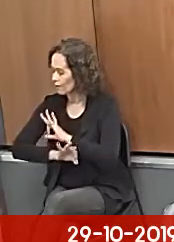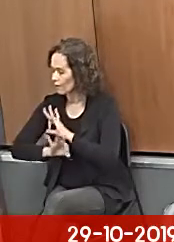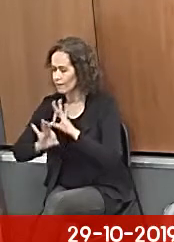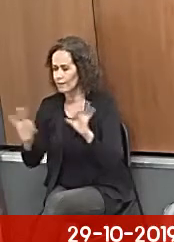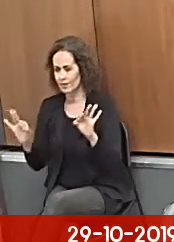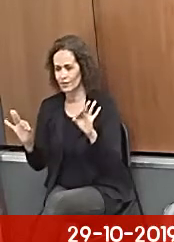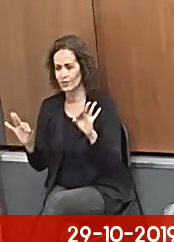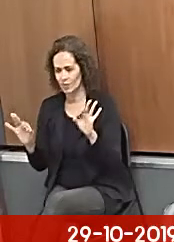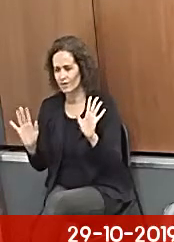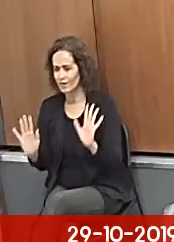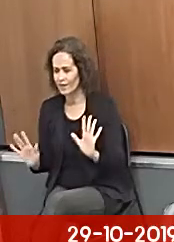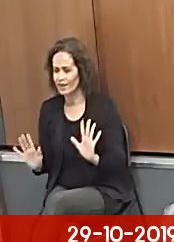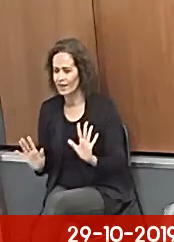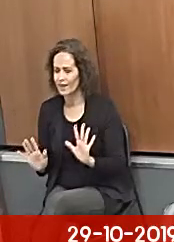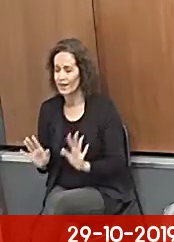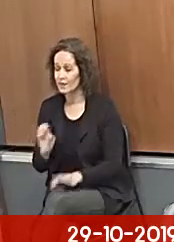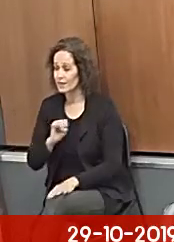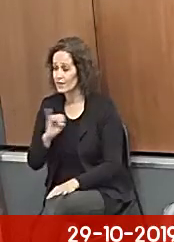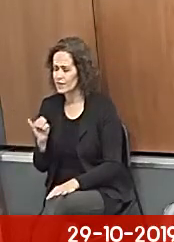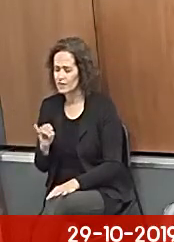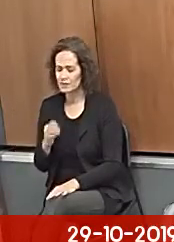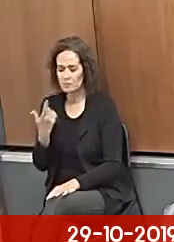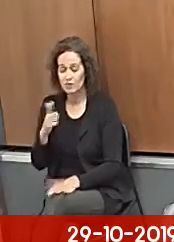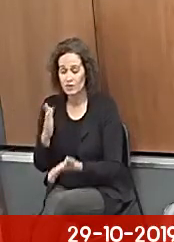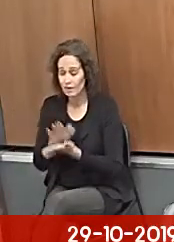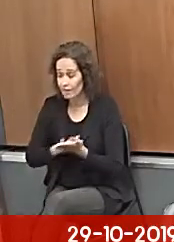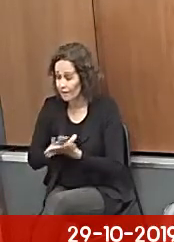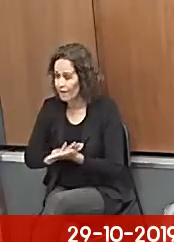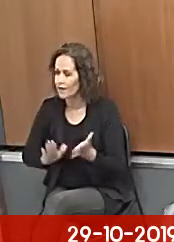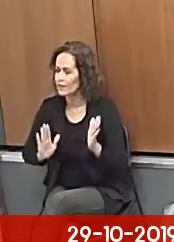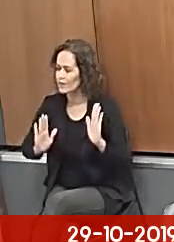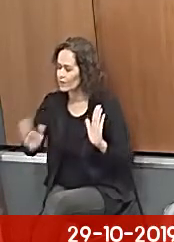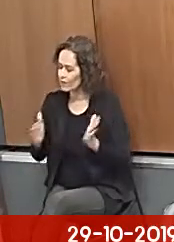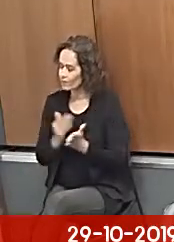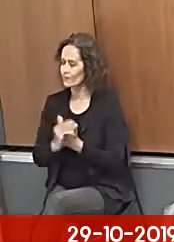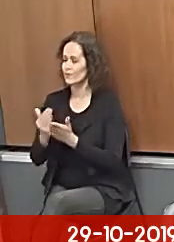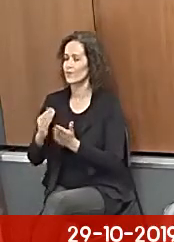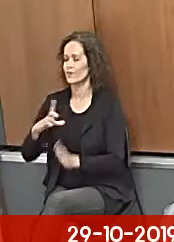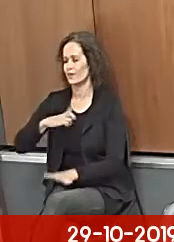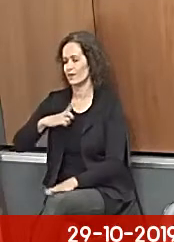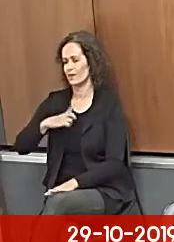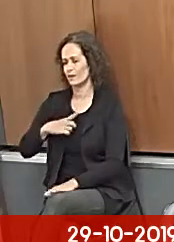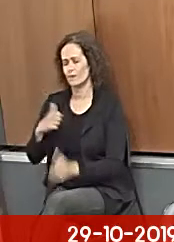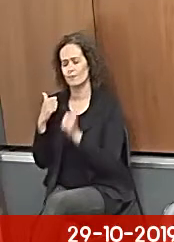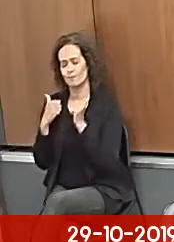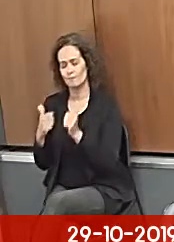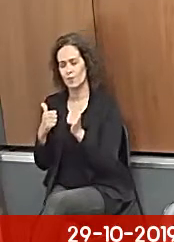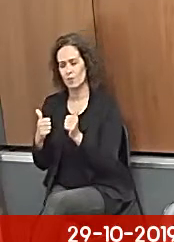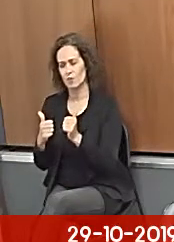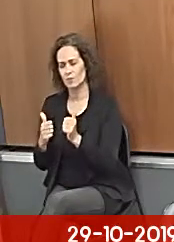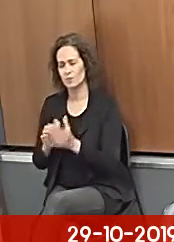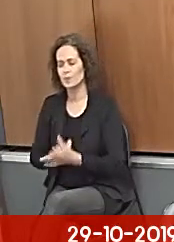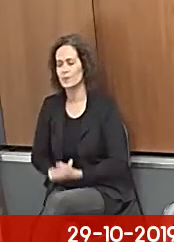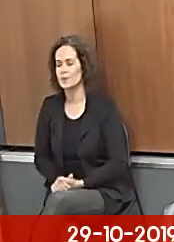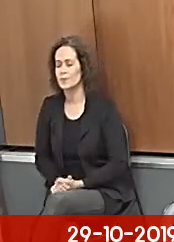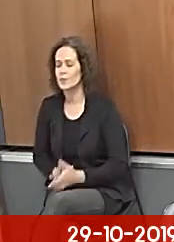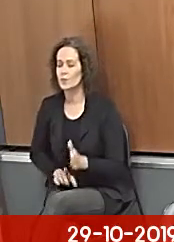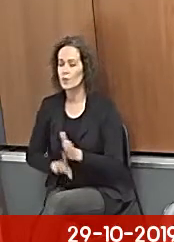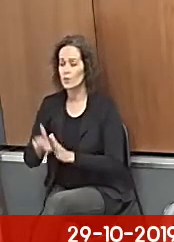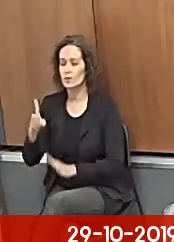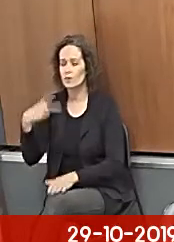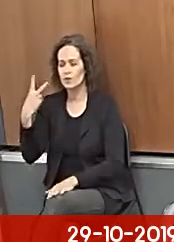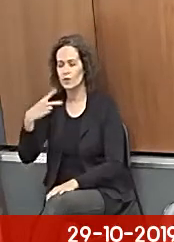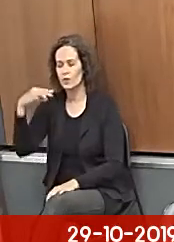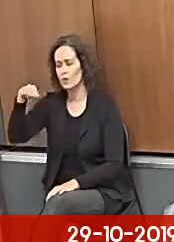tinha nada, eu já estou vendo um horizonte para quem não tinha, até, de certa forma, muito bom. Eu pergunto ao vereador Maninho